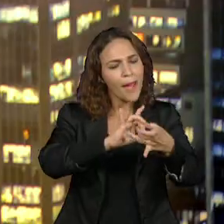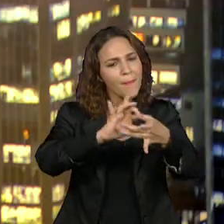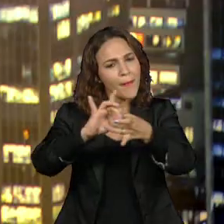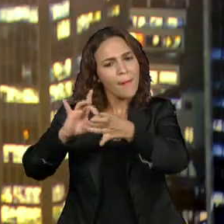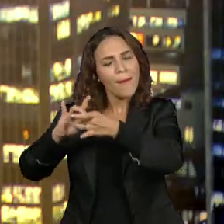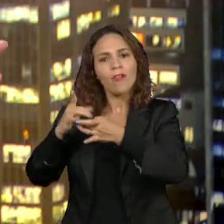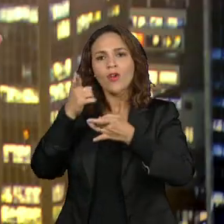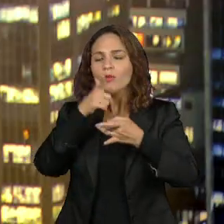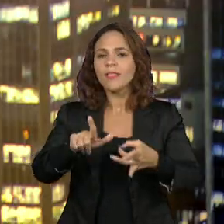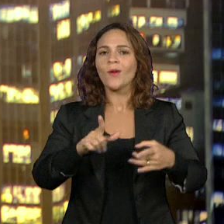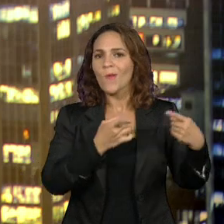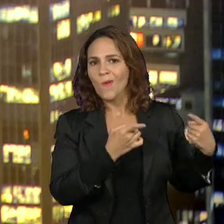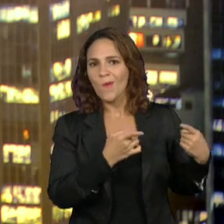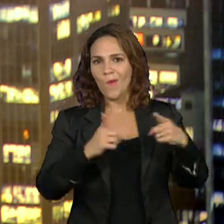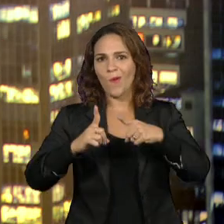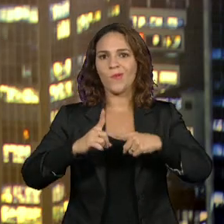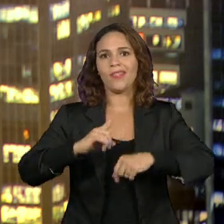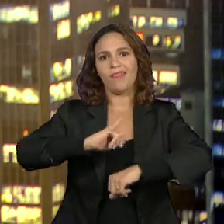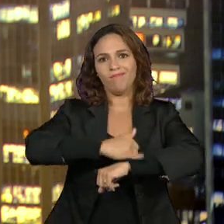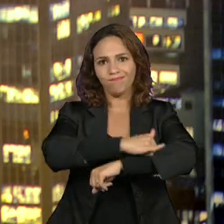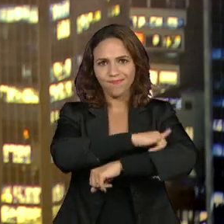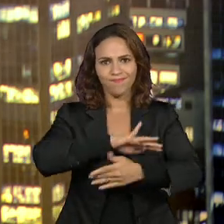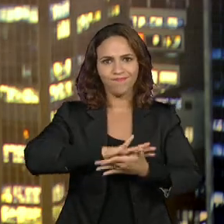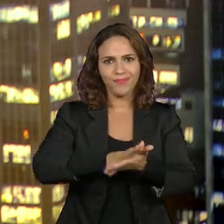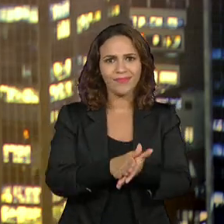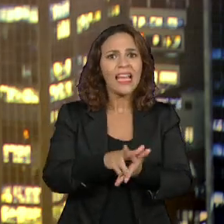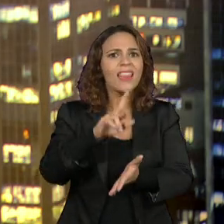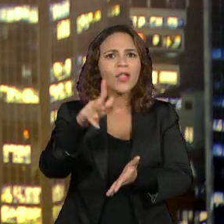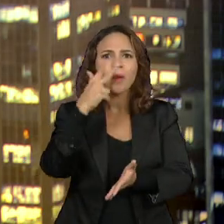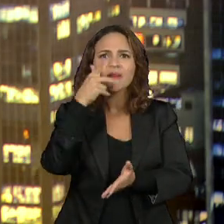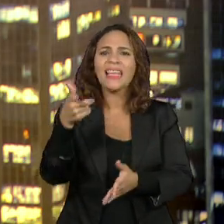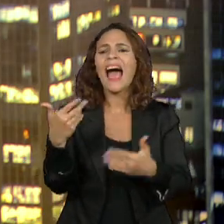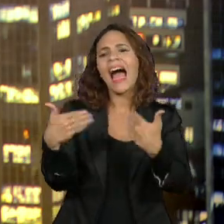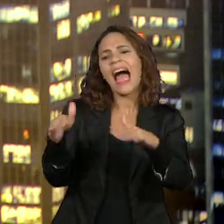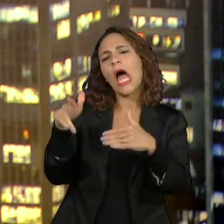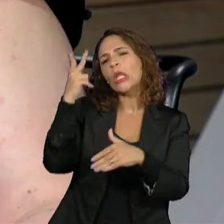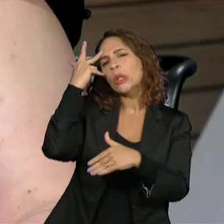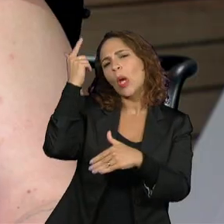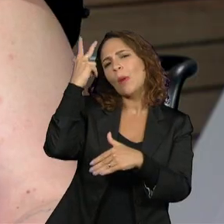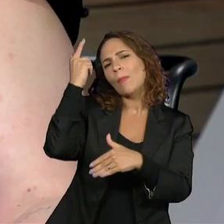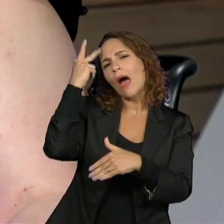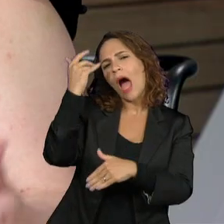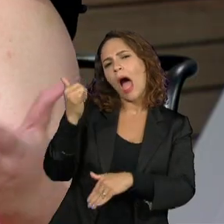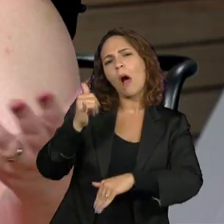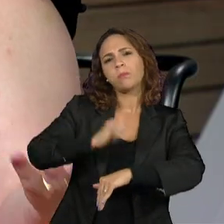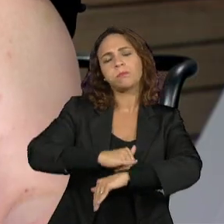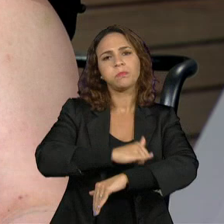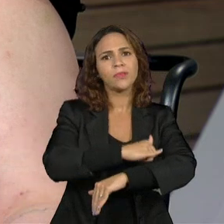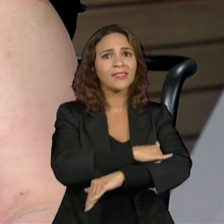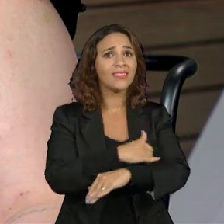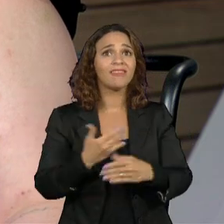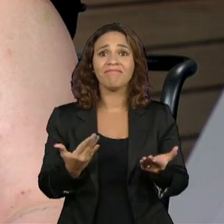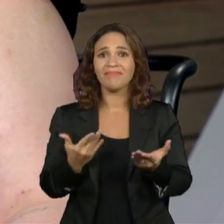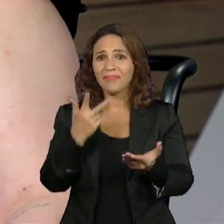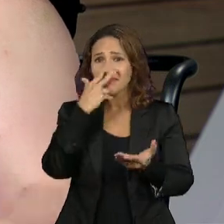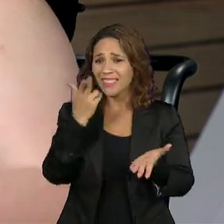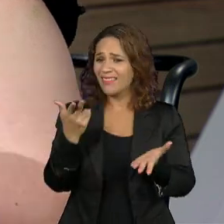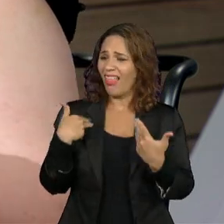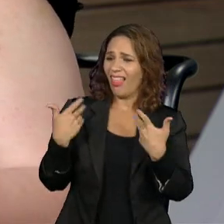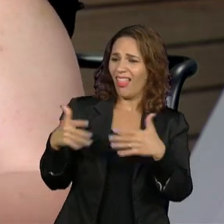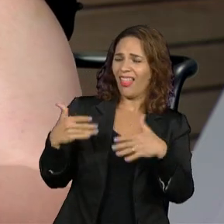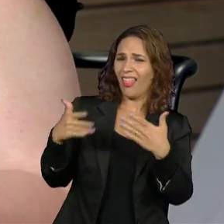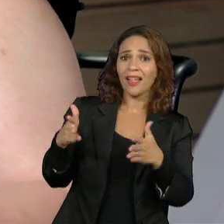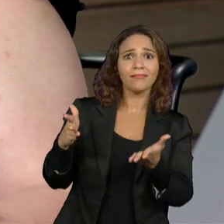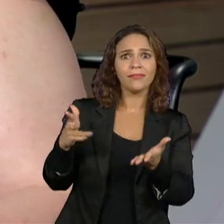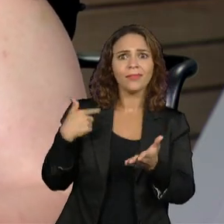E combater a gordofobia nada tem a ver com romantizar a obesidade, né? Como que pode ser romântico? Isso tudo que a